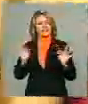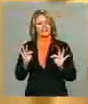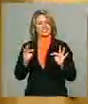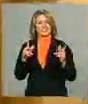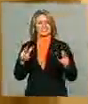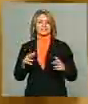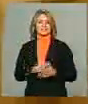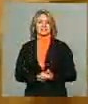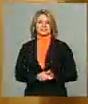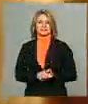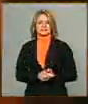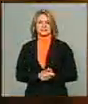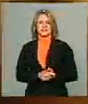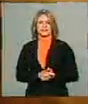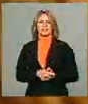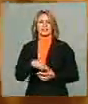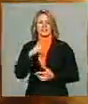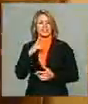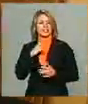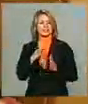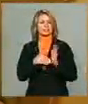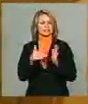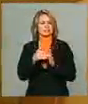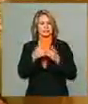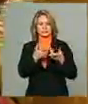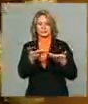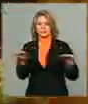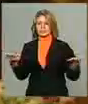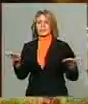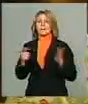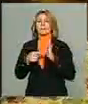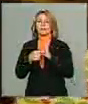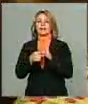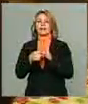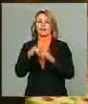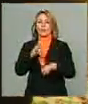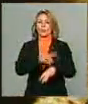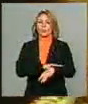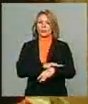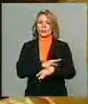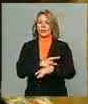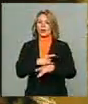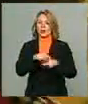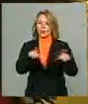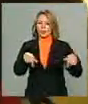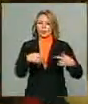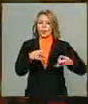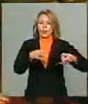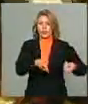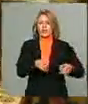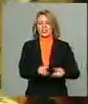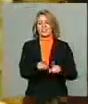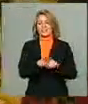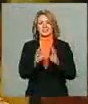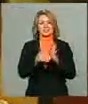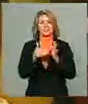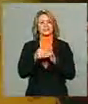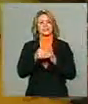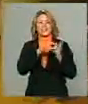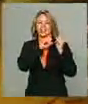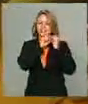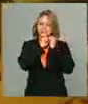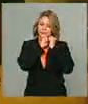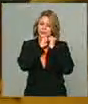S ó aqui ó vem cá aqui ó olha o quarto dela meu quarto é isso é isso Ó aqui dou com